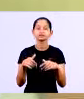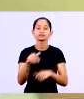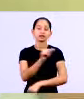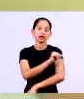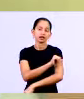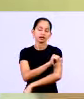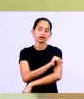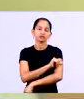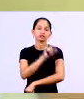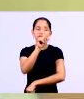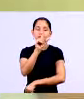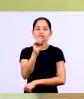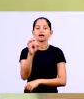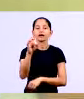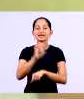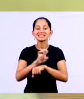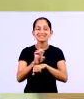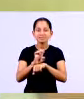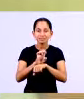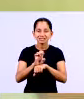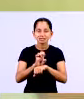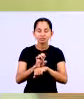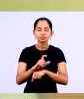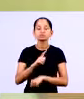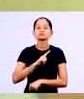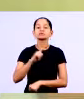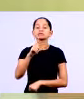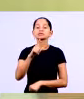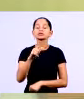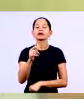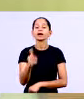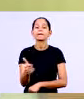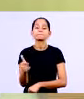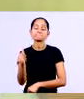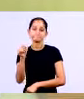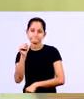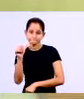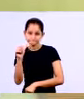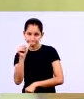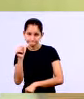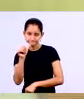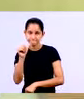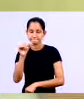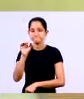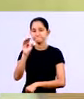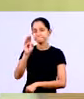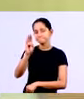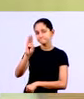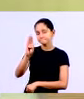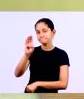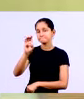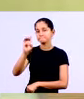de Espigão do Oeste estão com dúvida com relação a bebê com acento circunflexo e